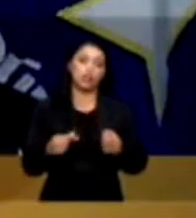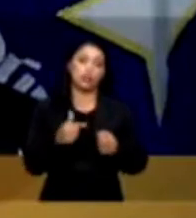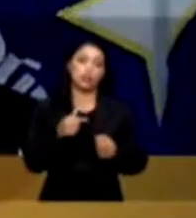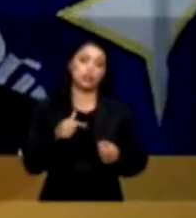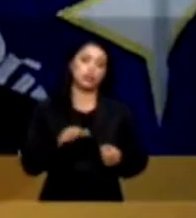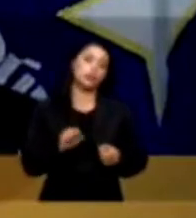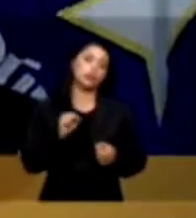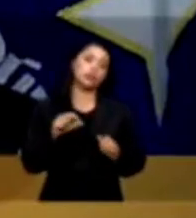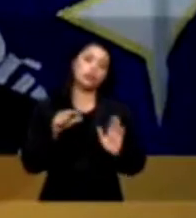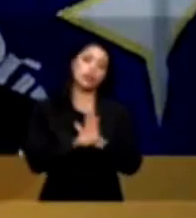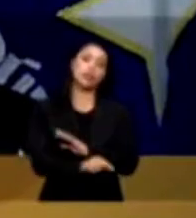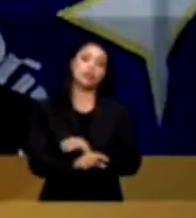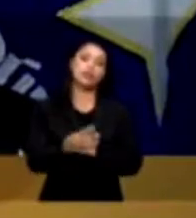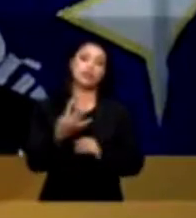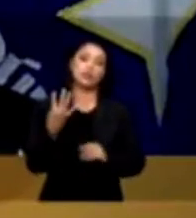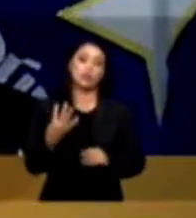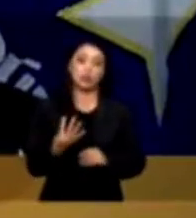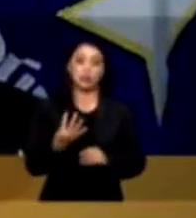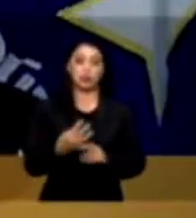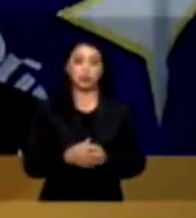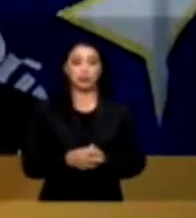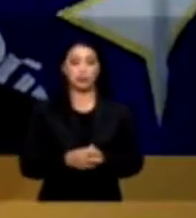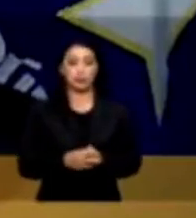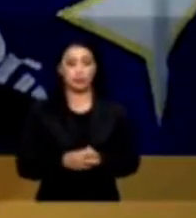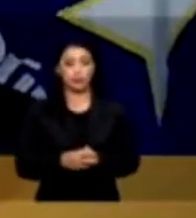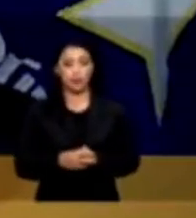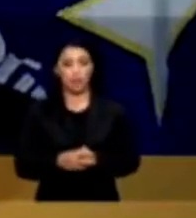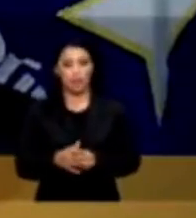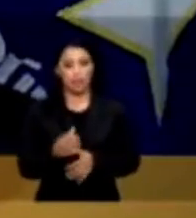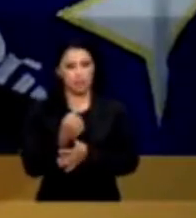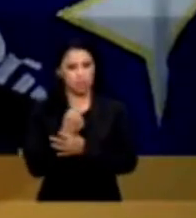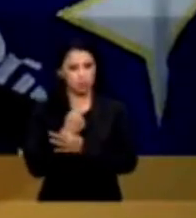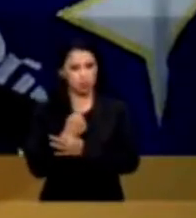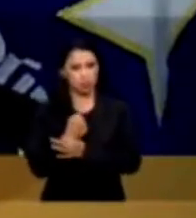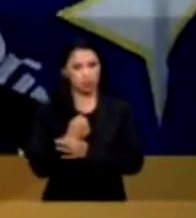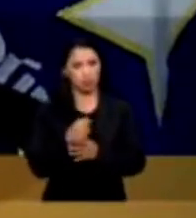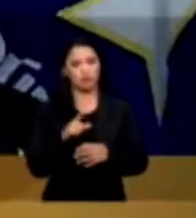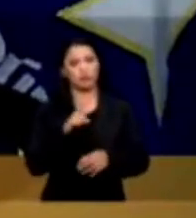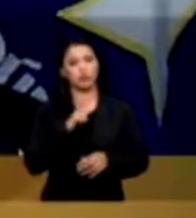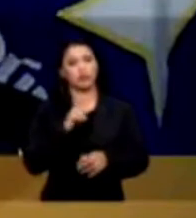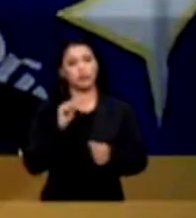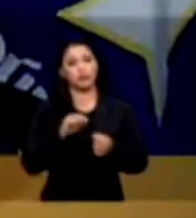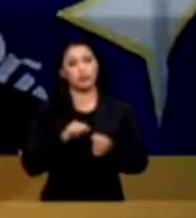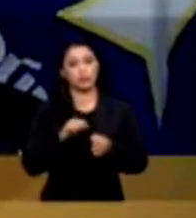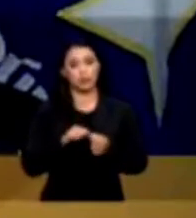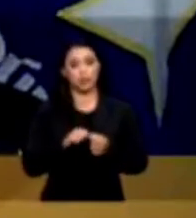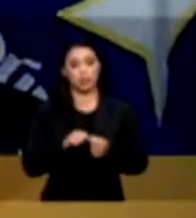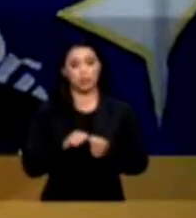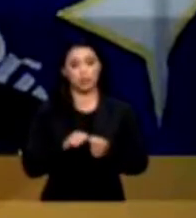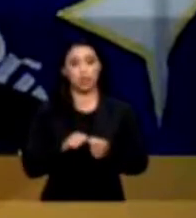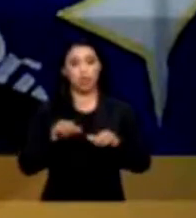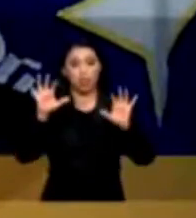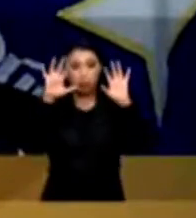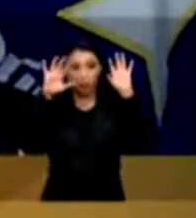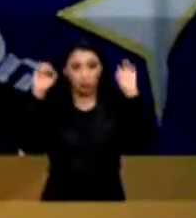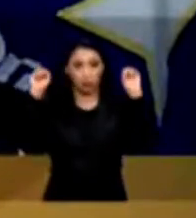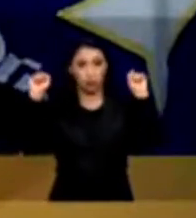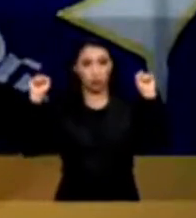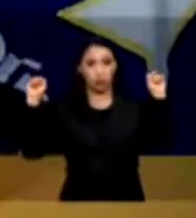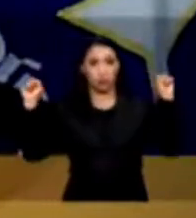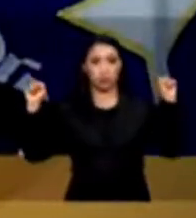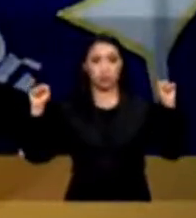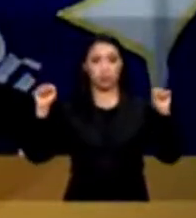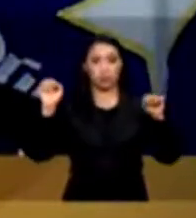parágrafo 4º do ADCT. A segurança foi denegada na Corte Estadual, cuja decisão